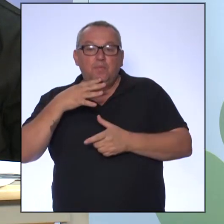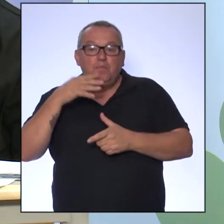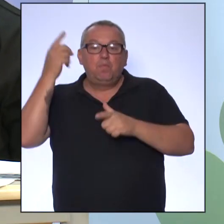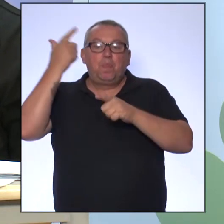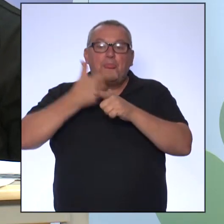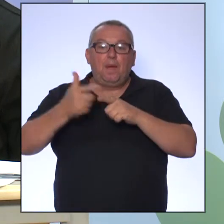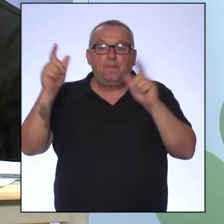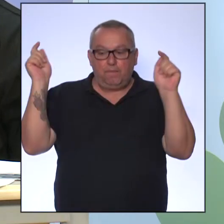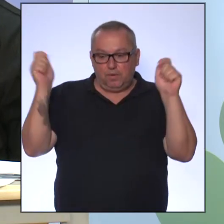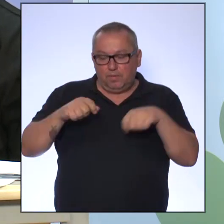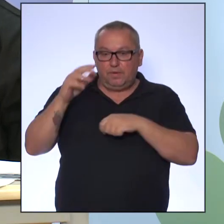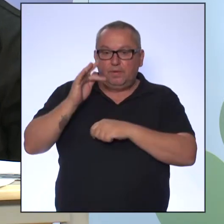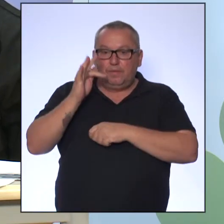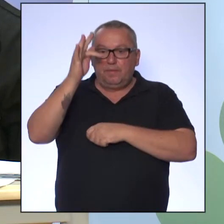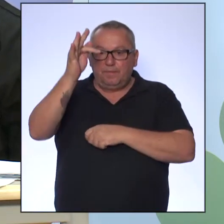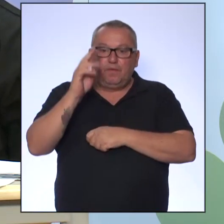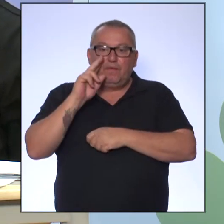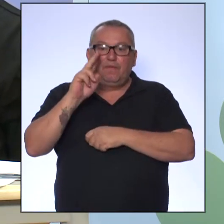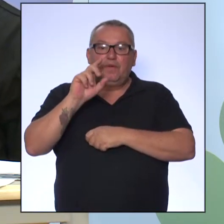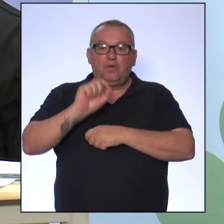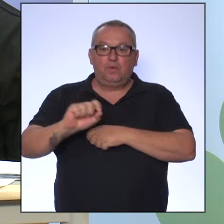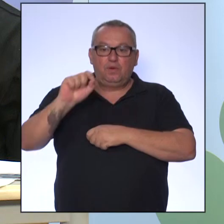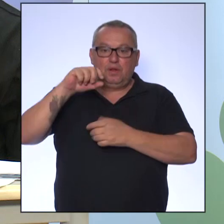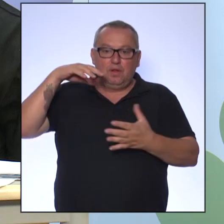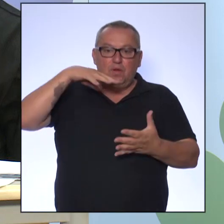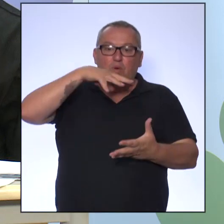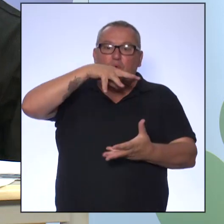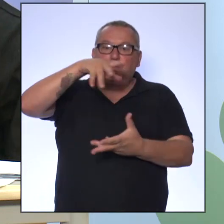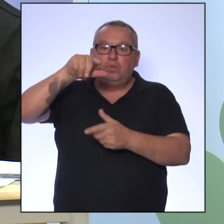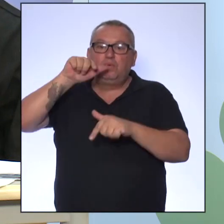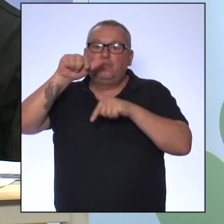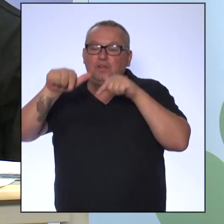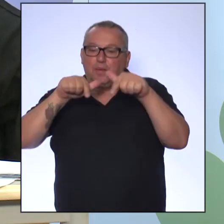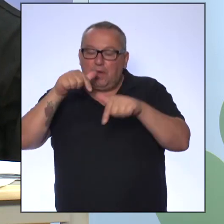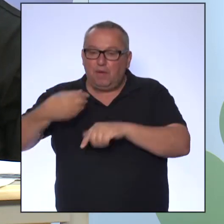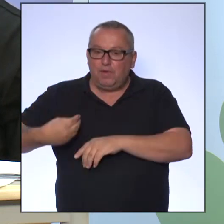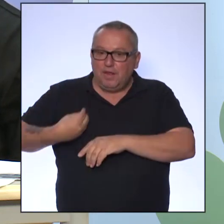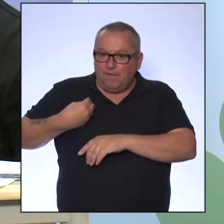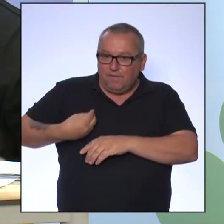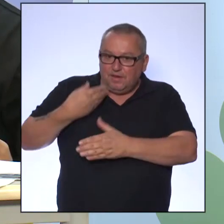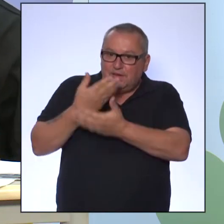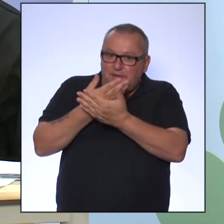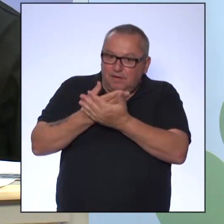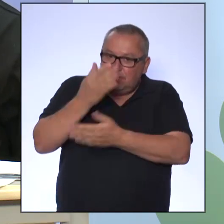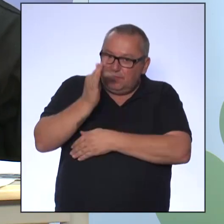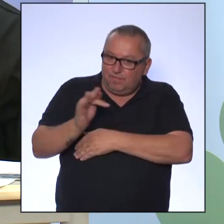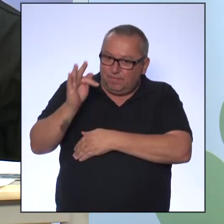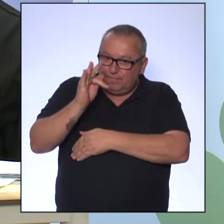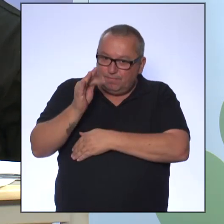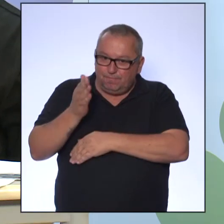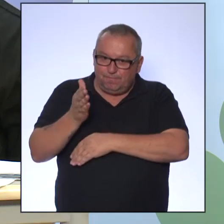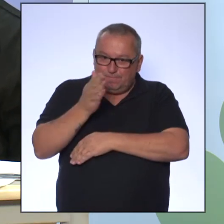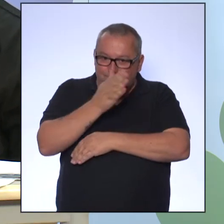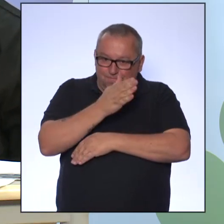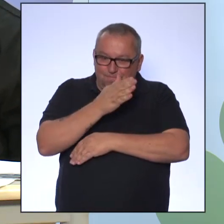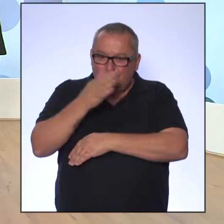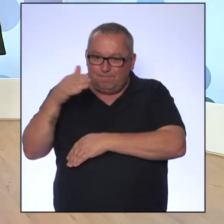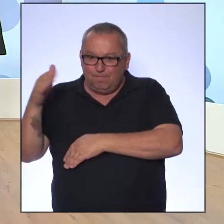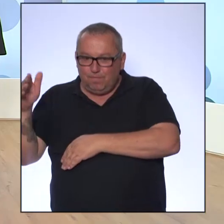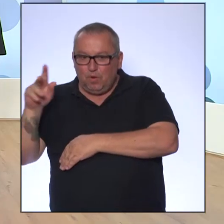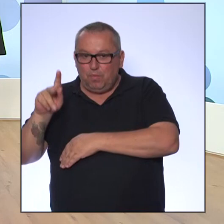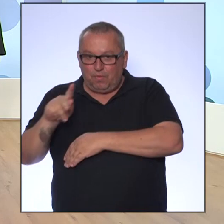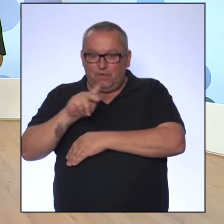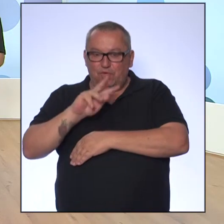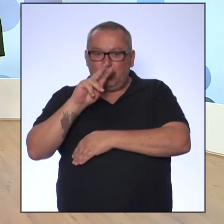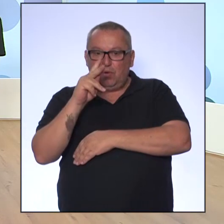as possibilidades para o futuro, considerando o mundo do trabalho e a vida acadêmica. Ao nosso lado, nós temos o professor Herbert